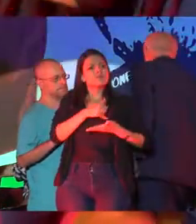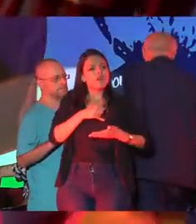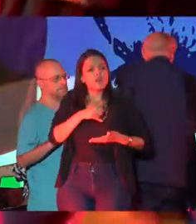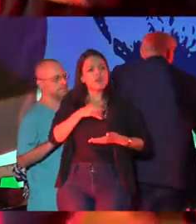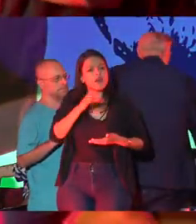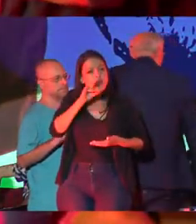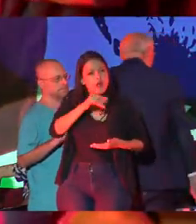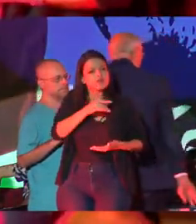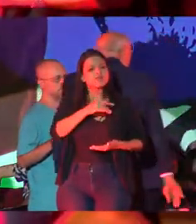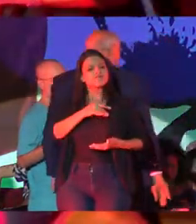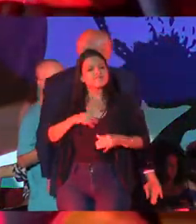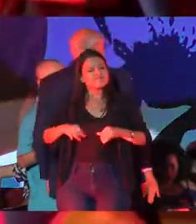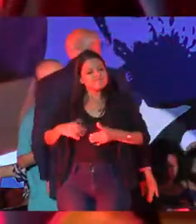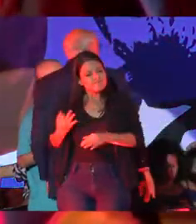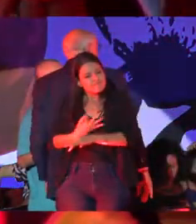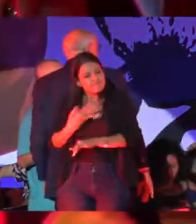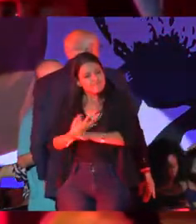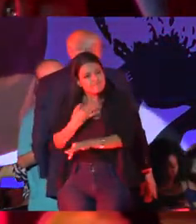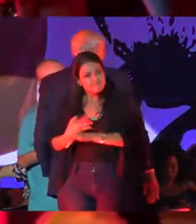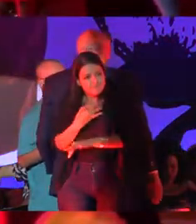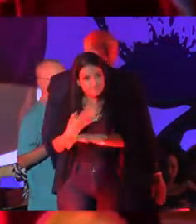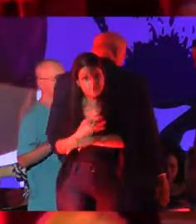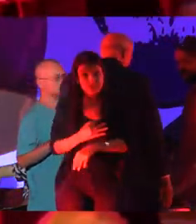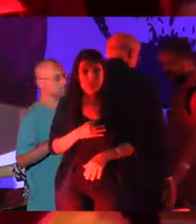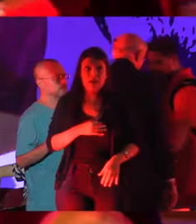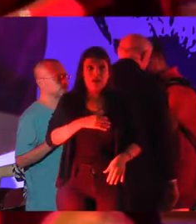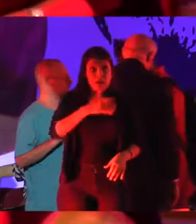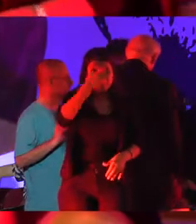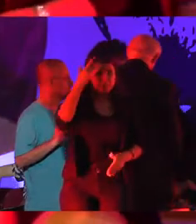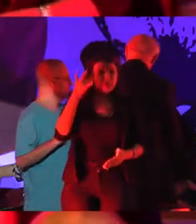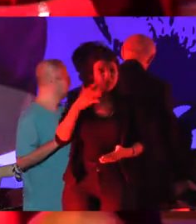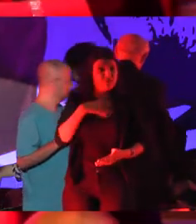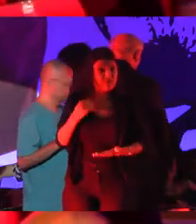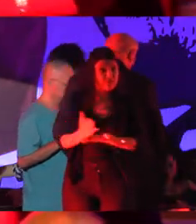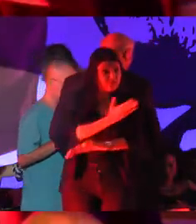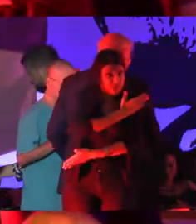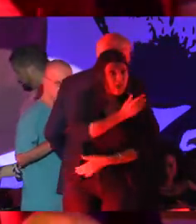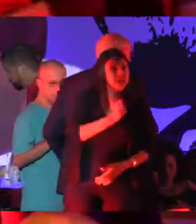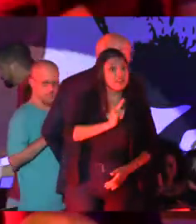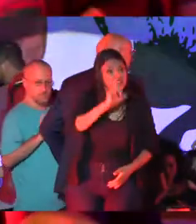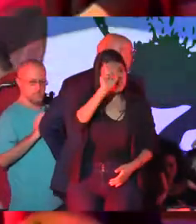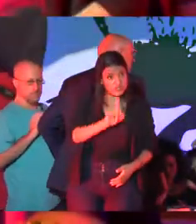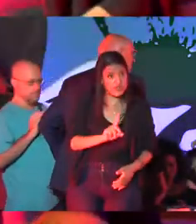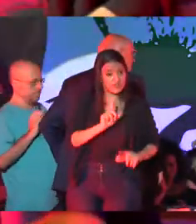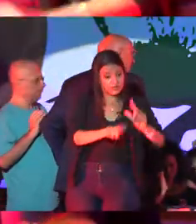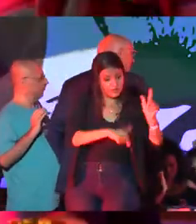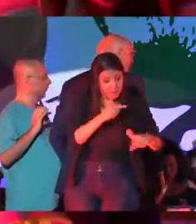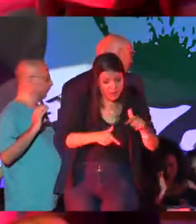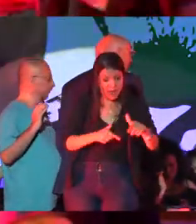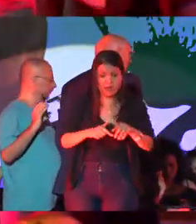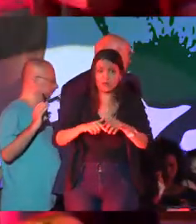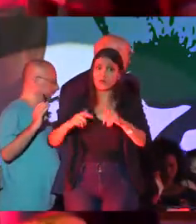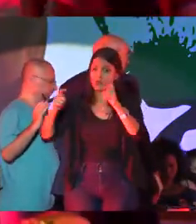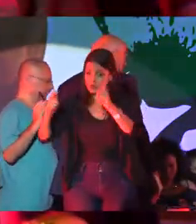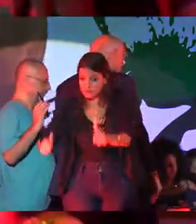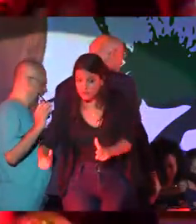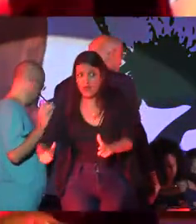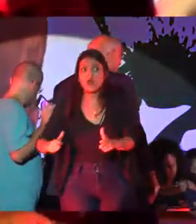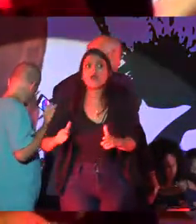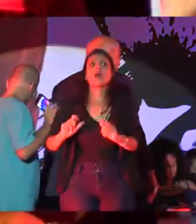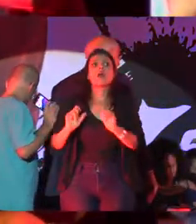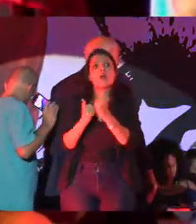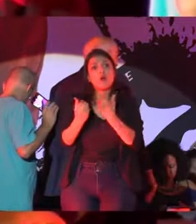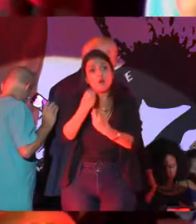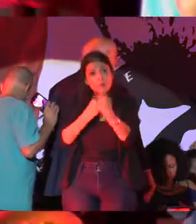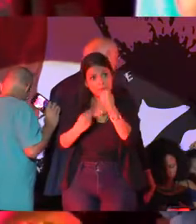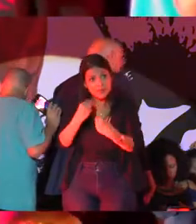Onde os filhos da margem tenham direito à terra, ao trabalho, ao pão, ao canto, à dança, às histórias